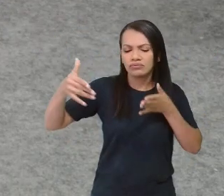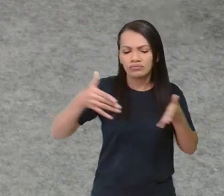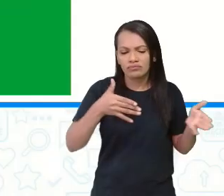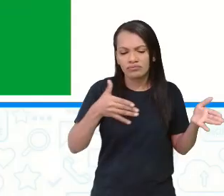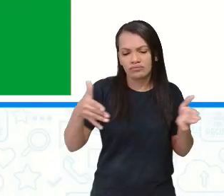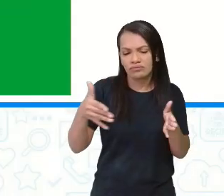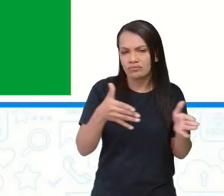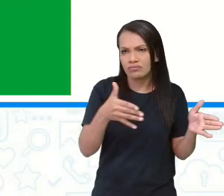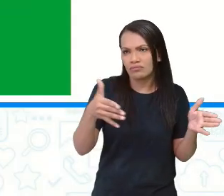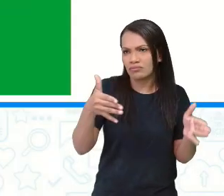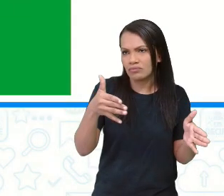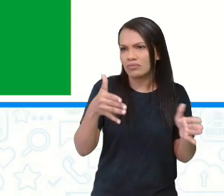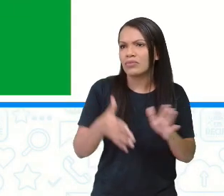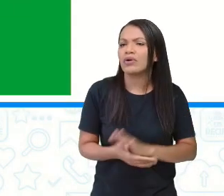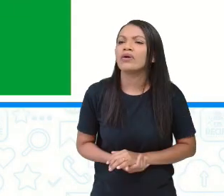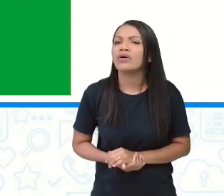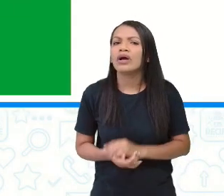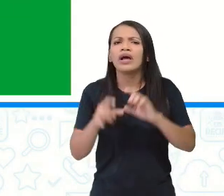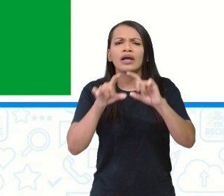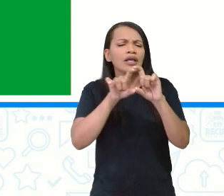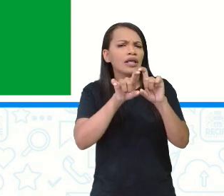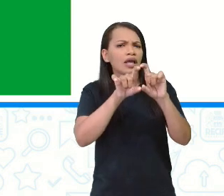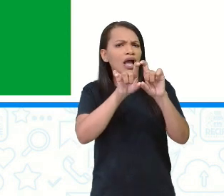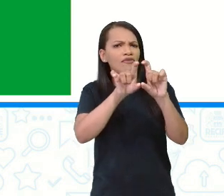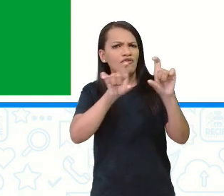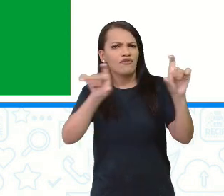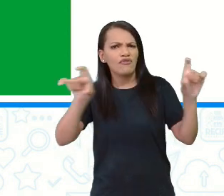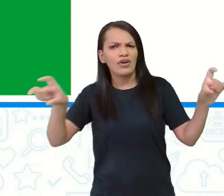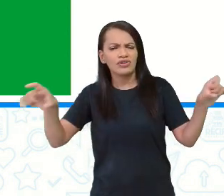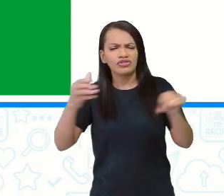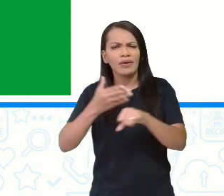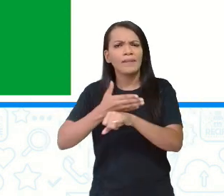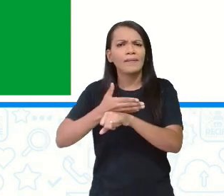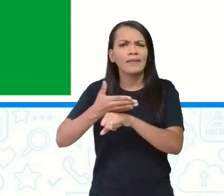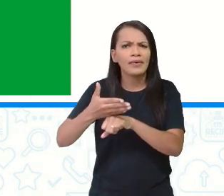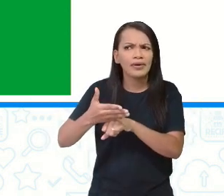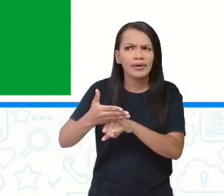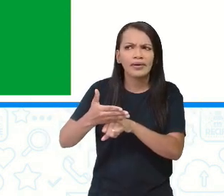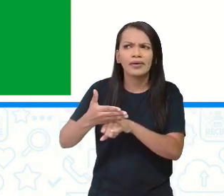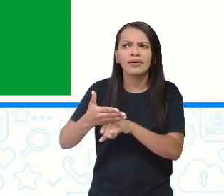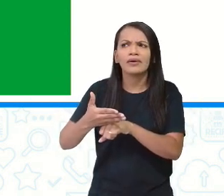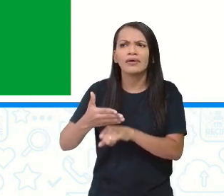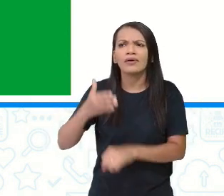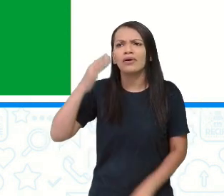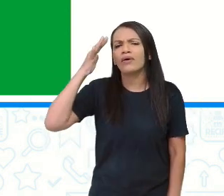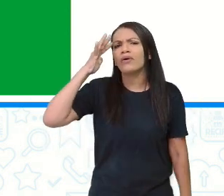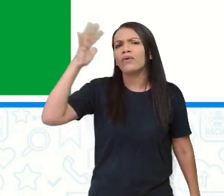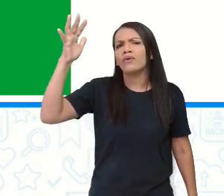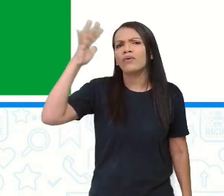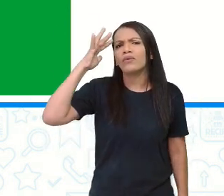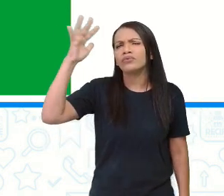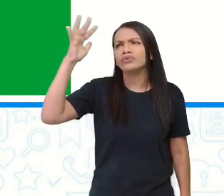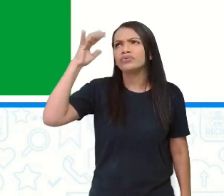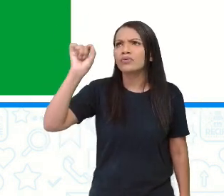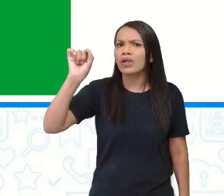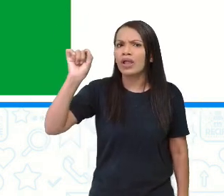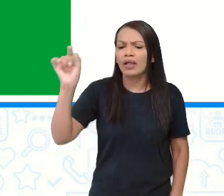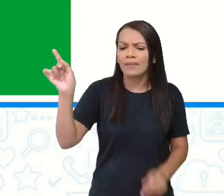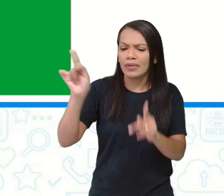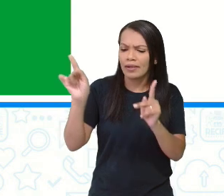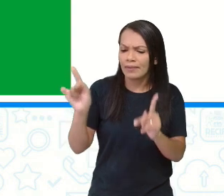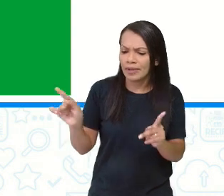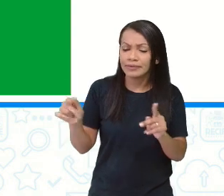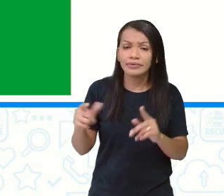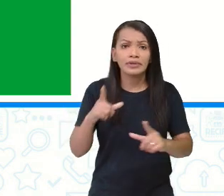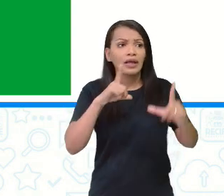os lagos. E a faixa branca. O sonho pela paz. E as